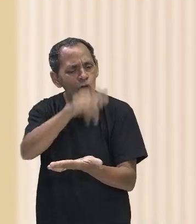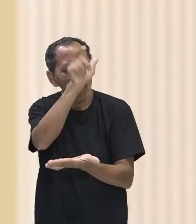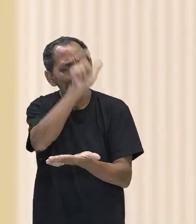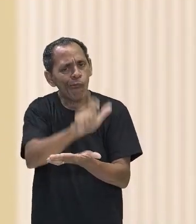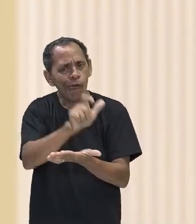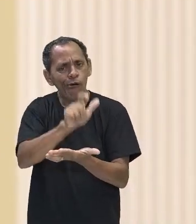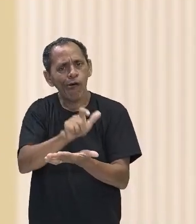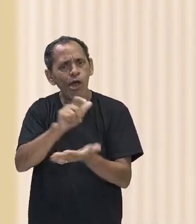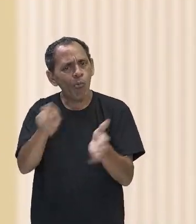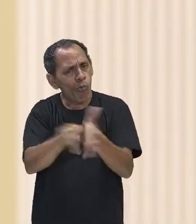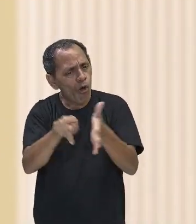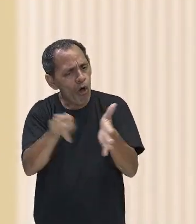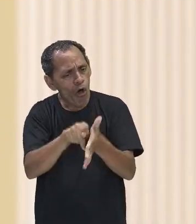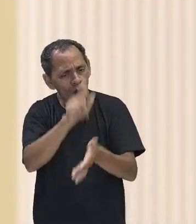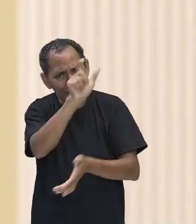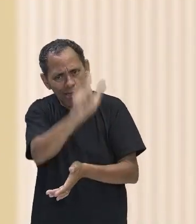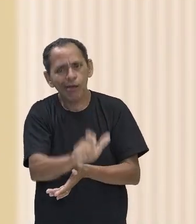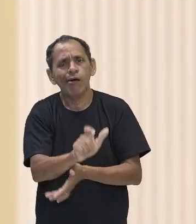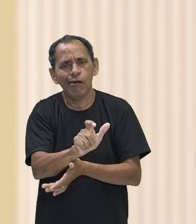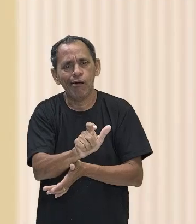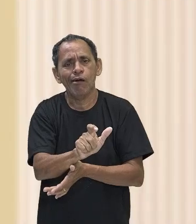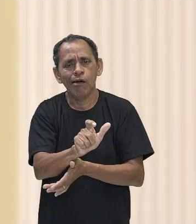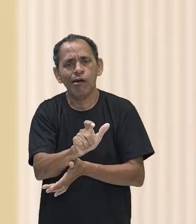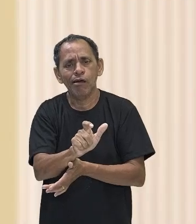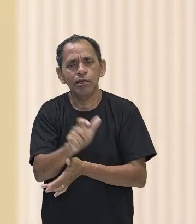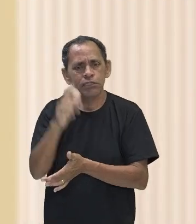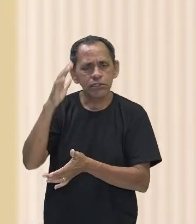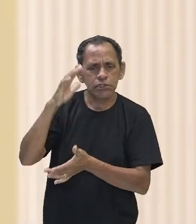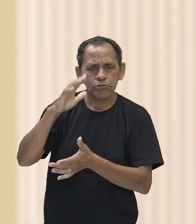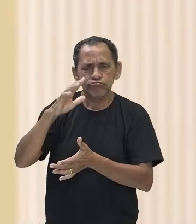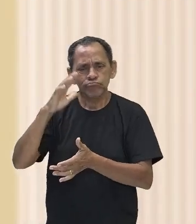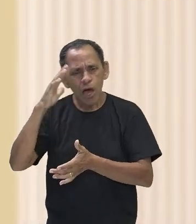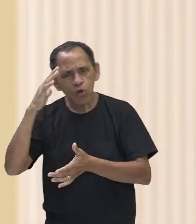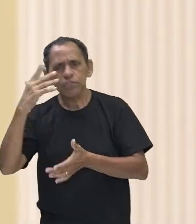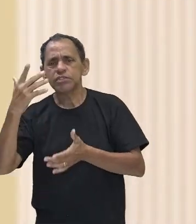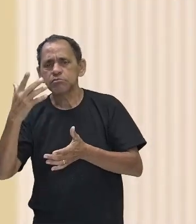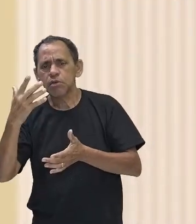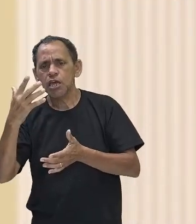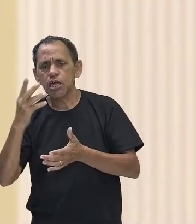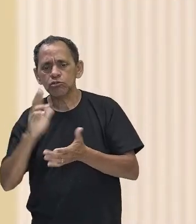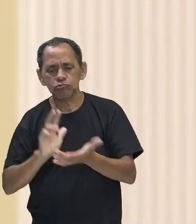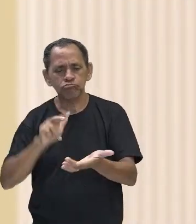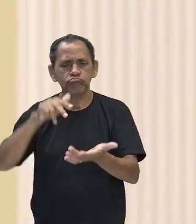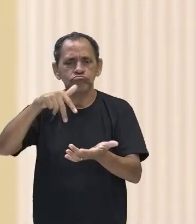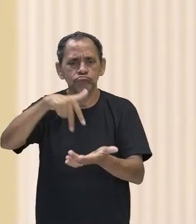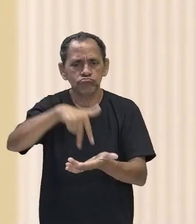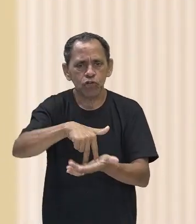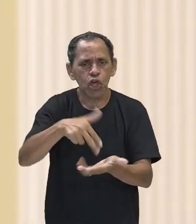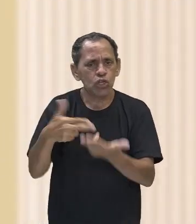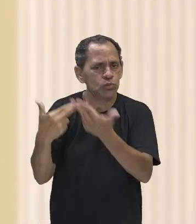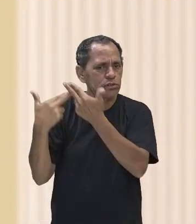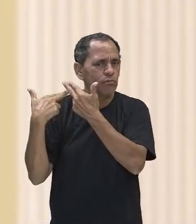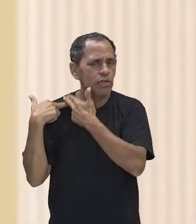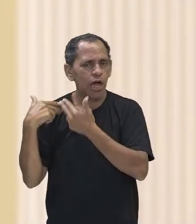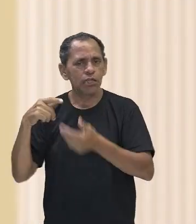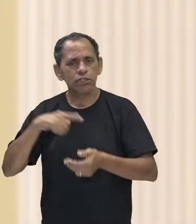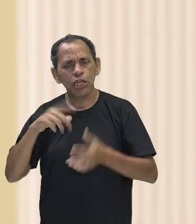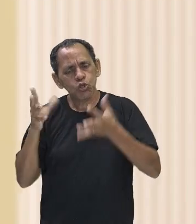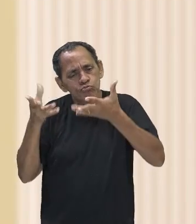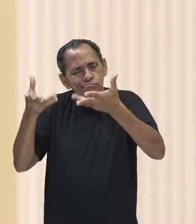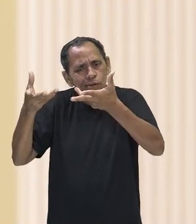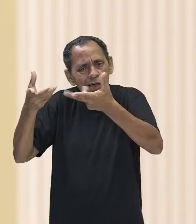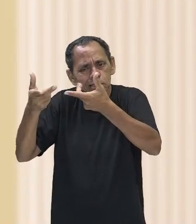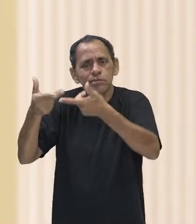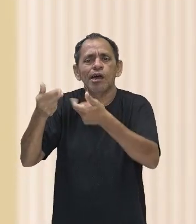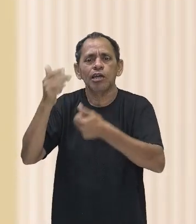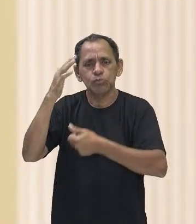protagonista, né, em certas situações quando você se põe ali, põe as suas qualidades para resolver situações e problemas,